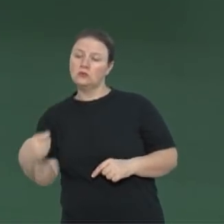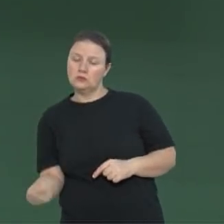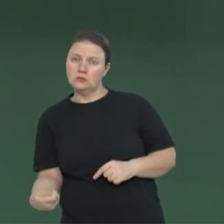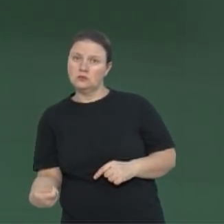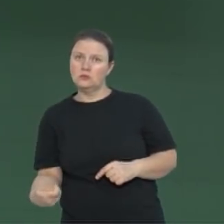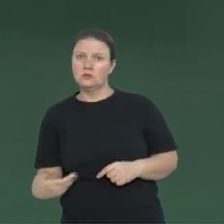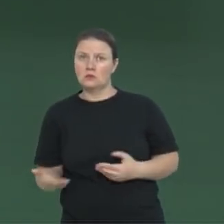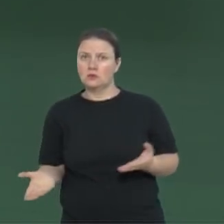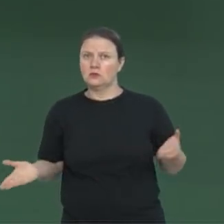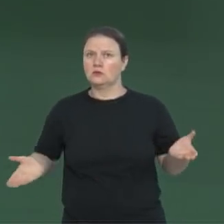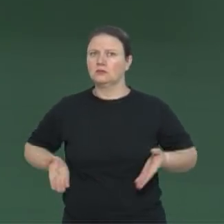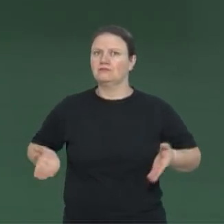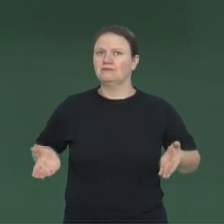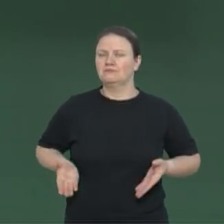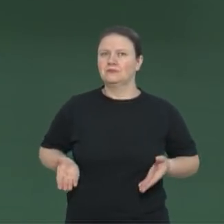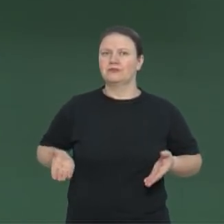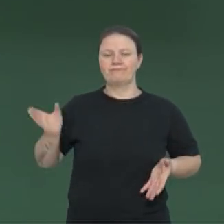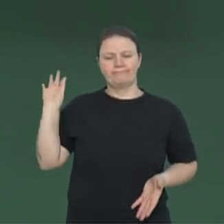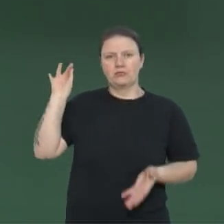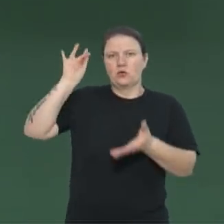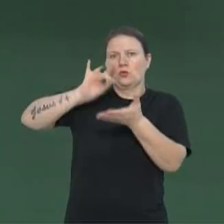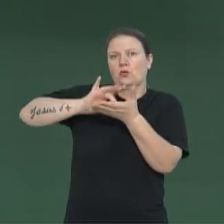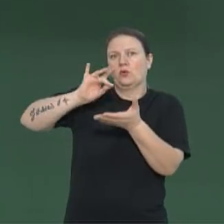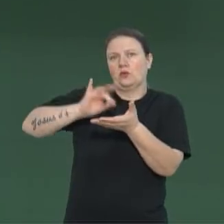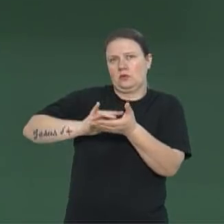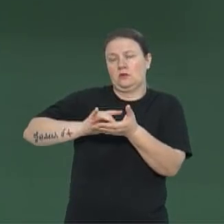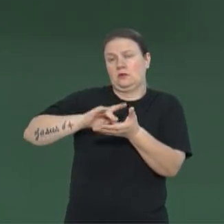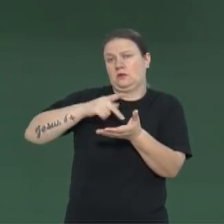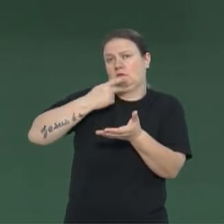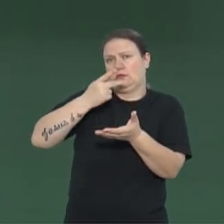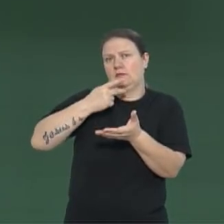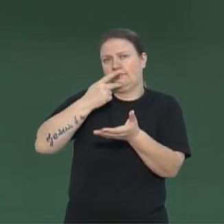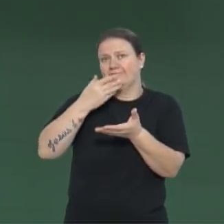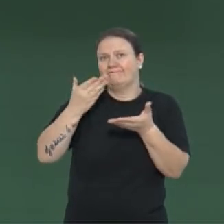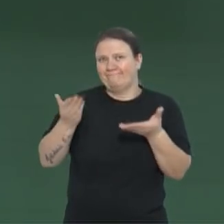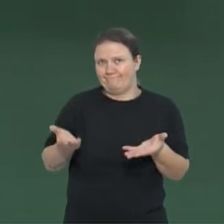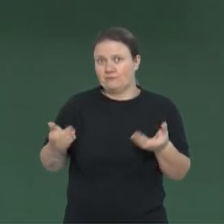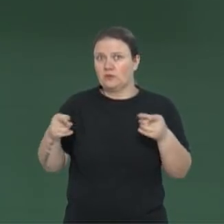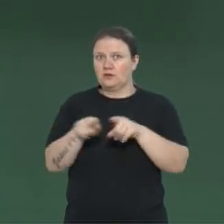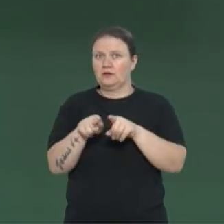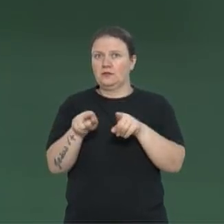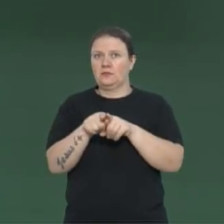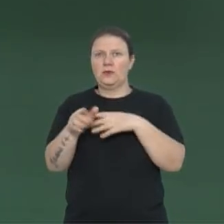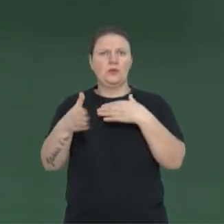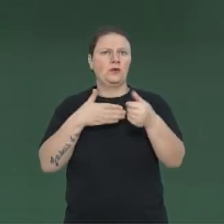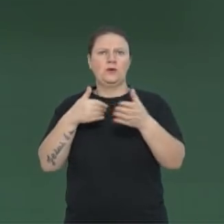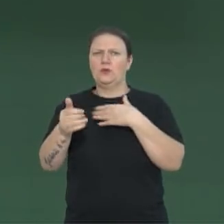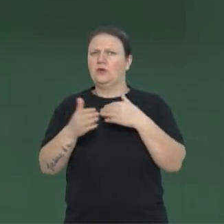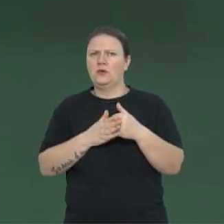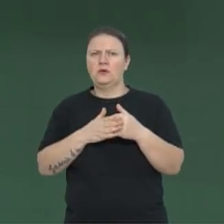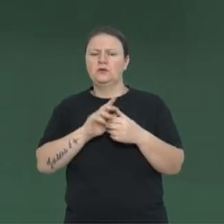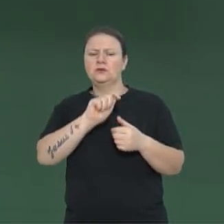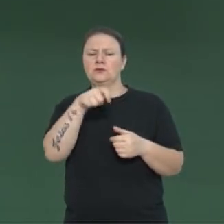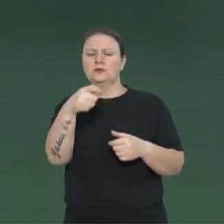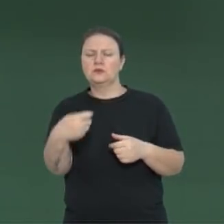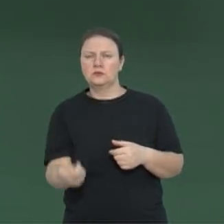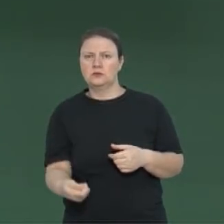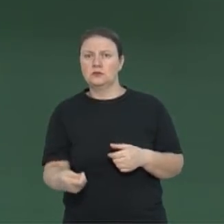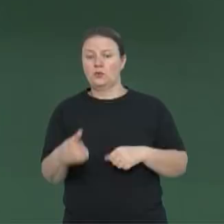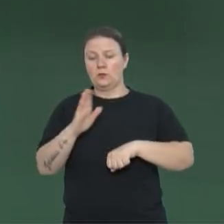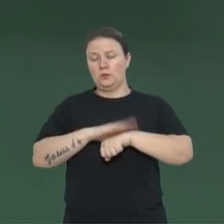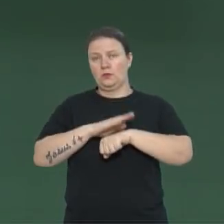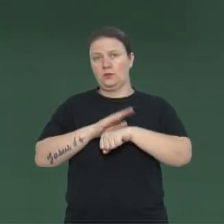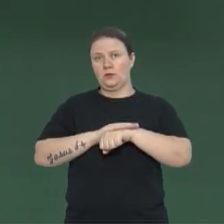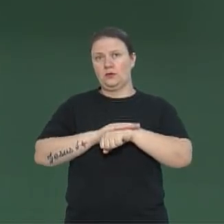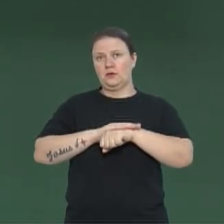de executar, ele confirma o que eu estou falando para você. Assim como qualquer outro gesto que você faz enquanto você